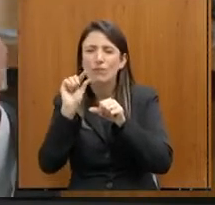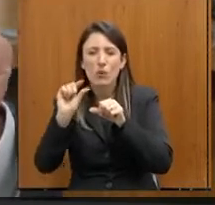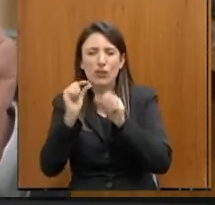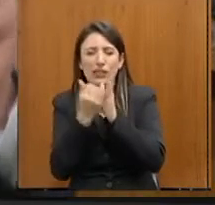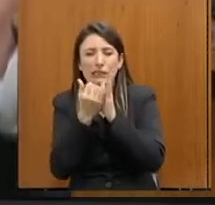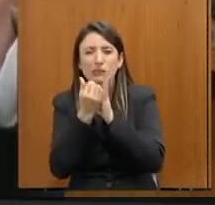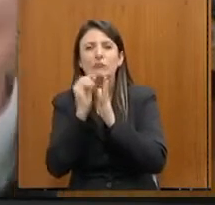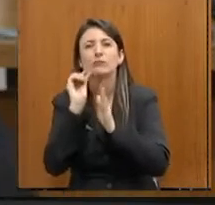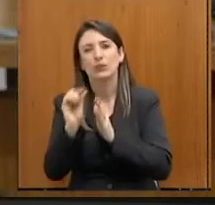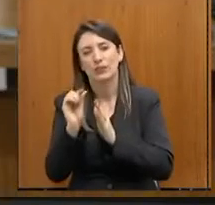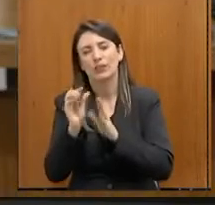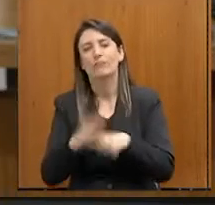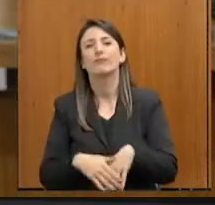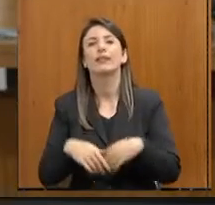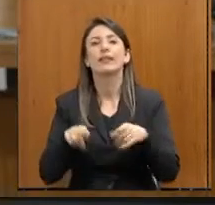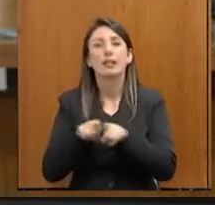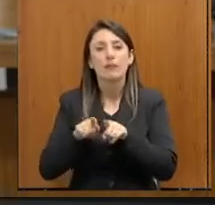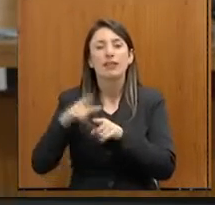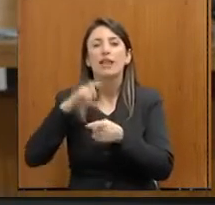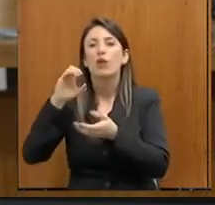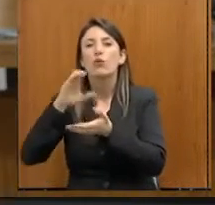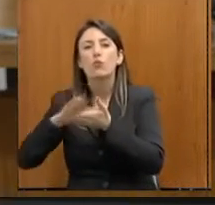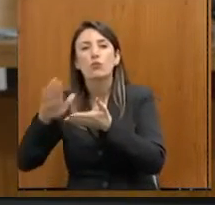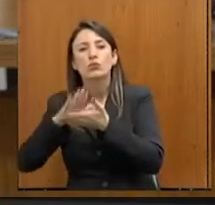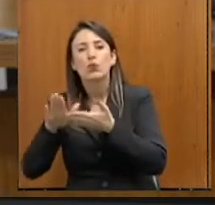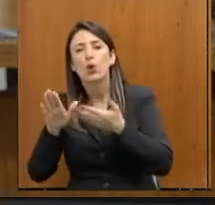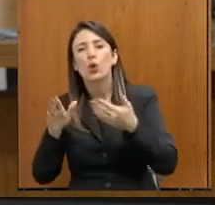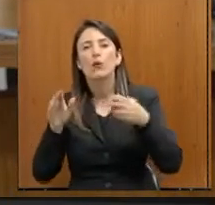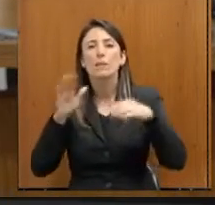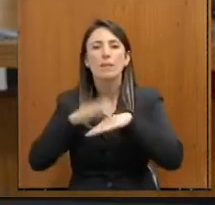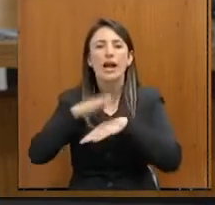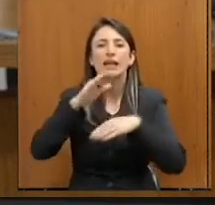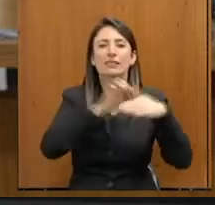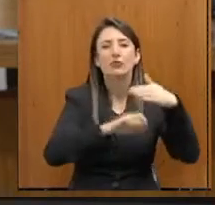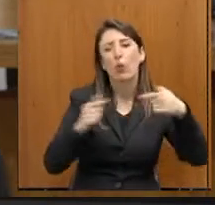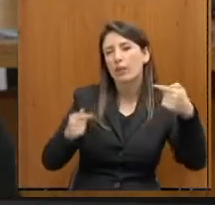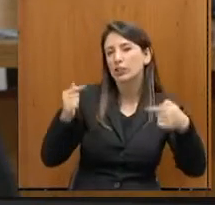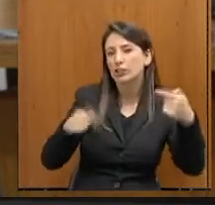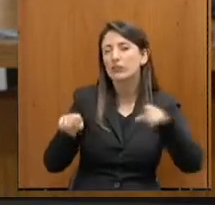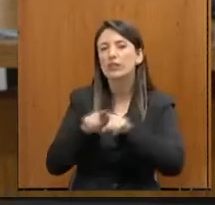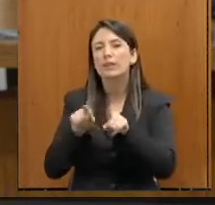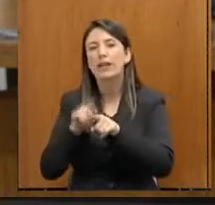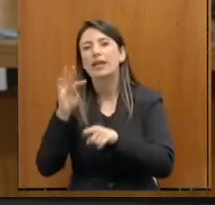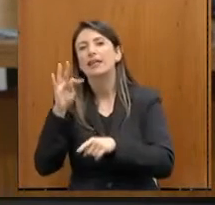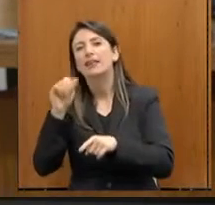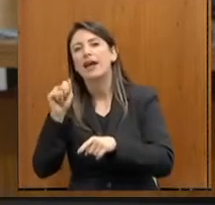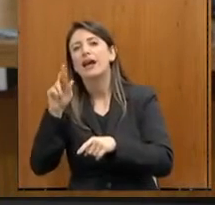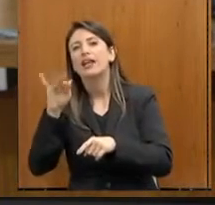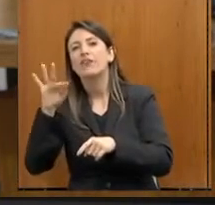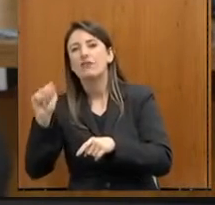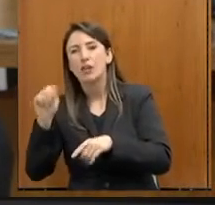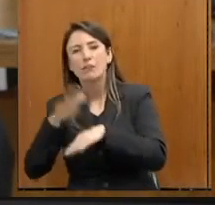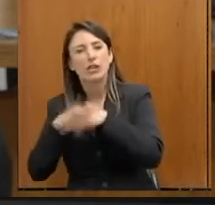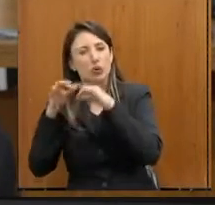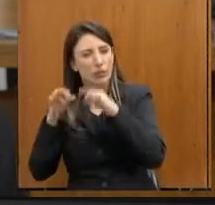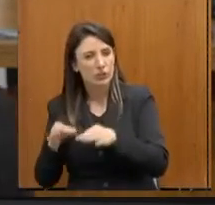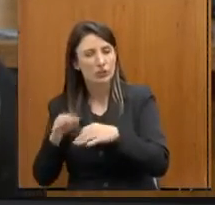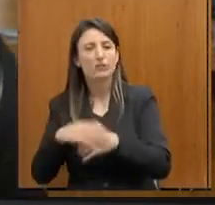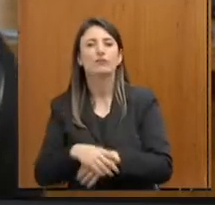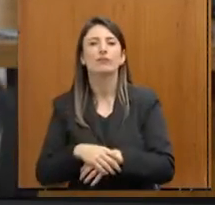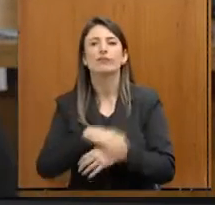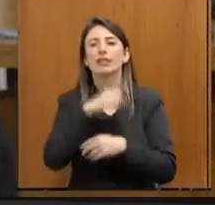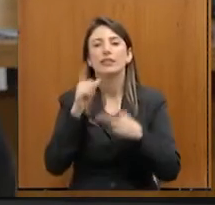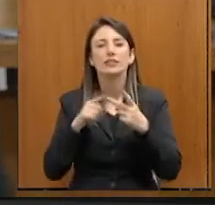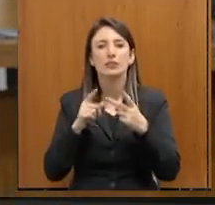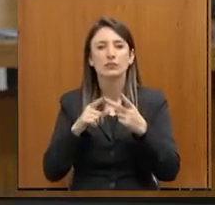custos mais competitivos tarifas mais competitivas o segundo mais qualidade ó e